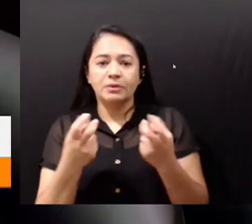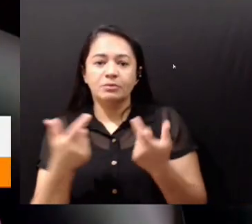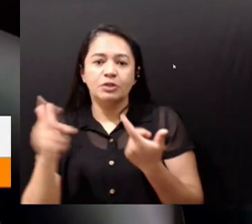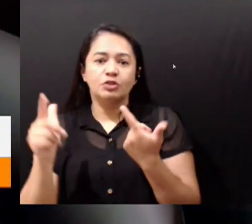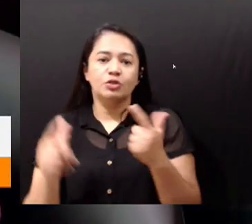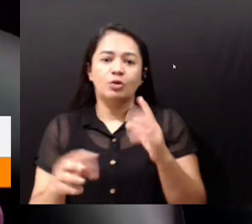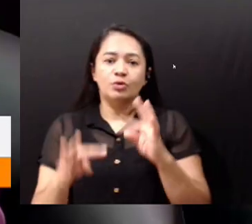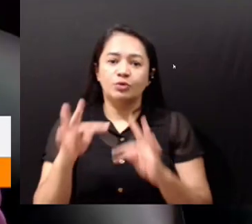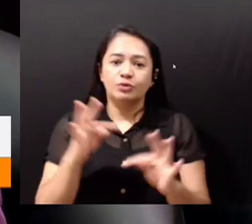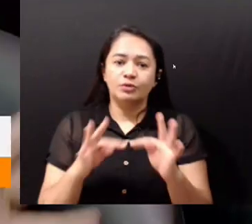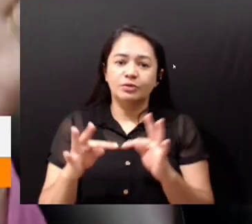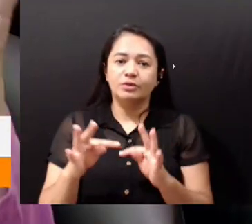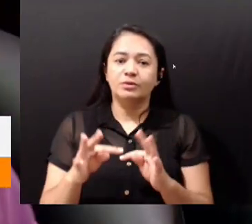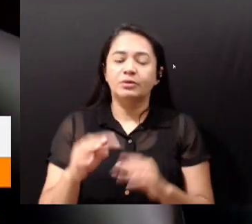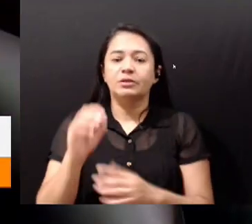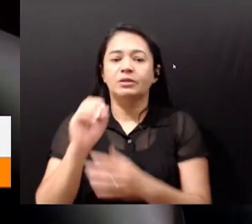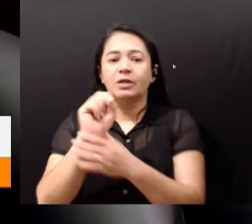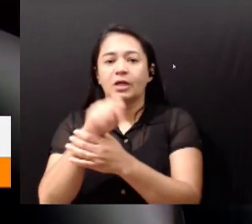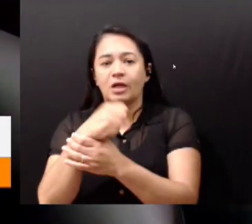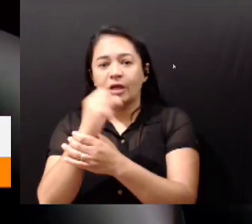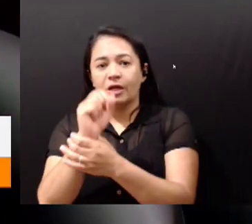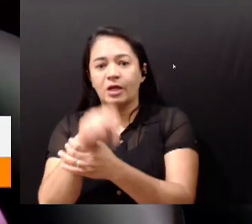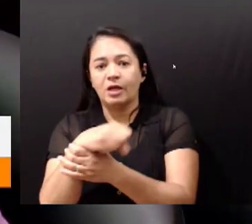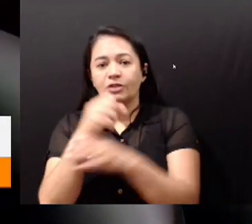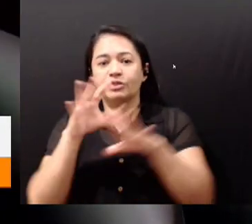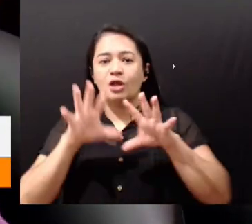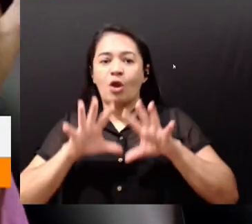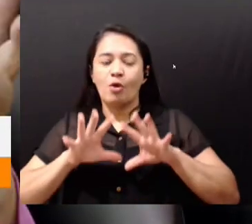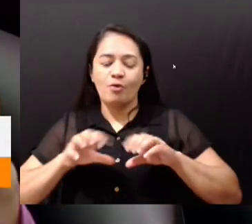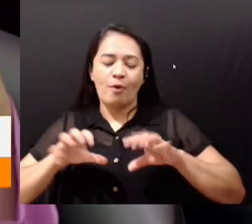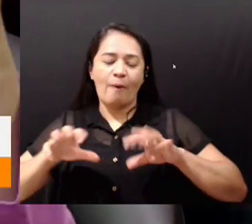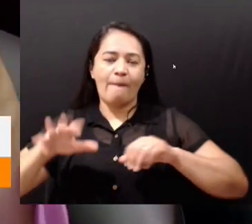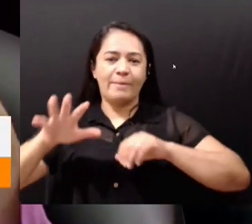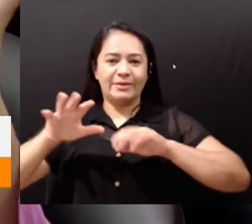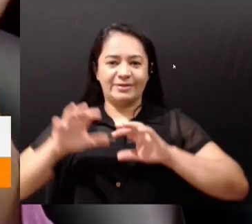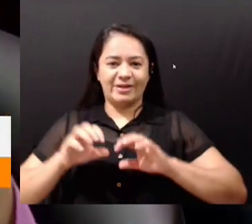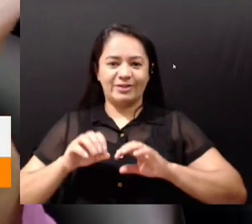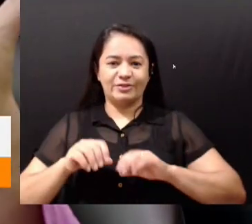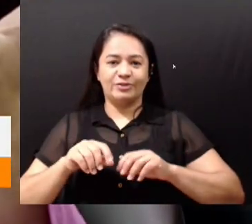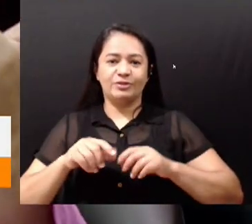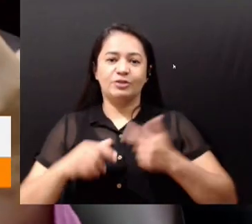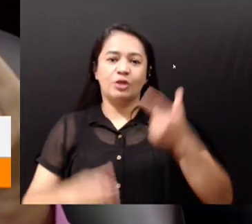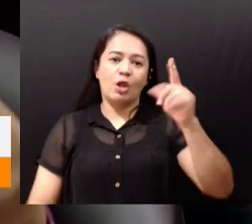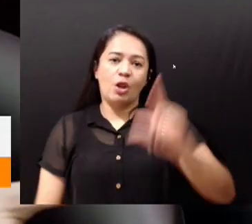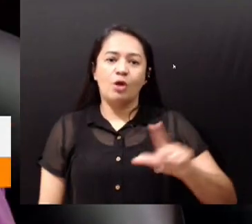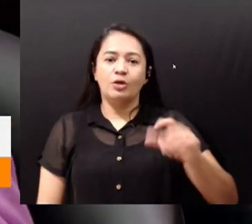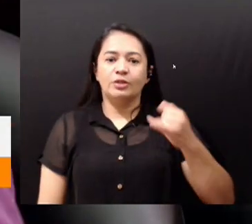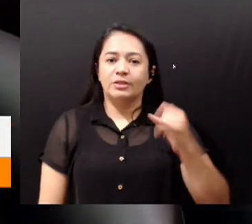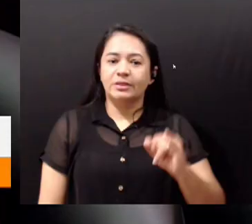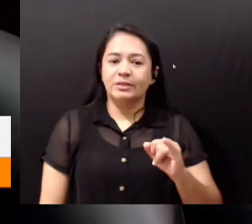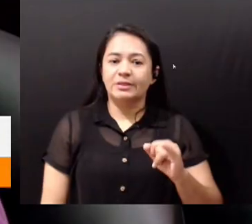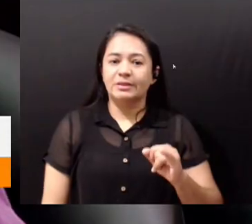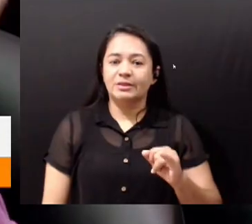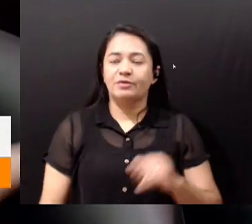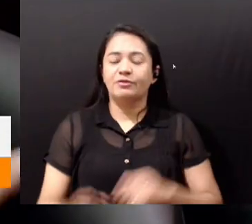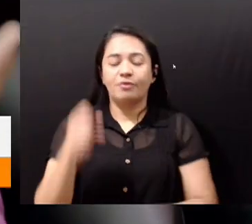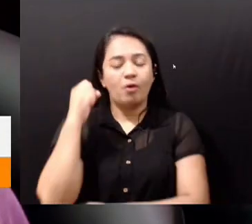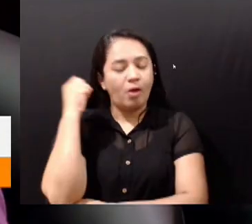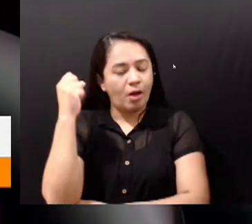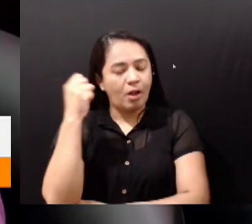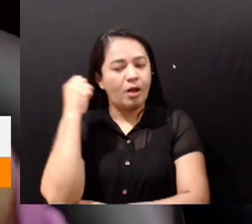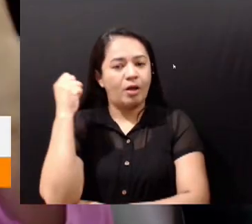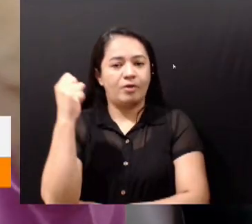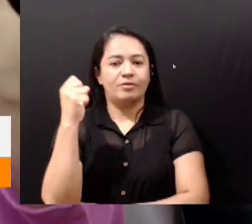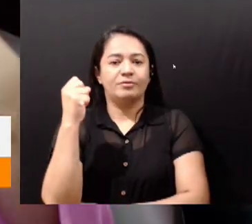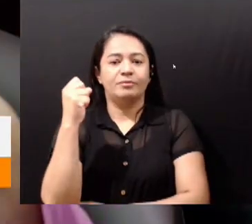a fisioterapia, com massagem, tá? E, lógico, se for um lipedema grave, pode